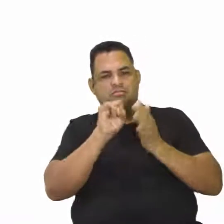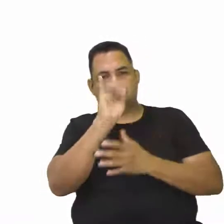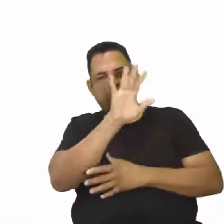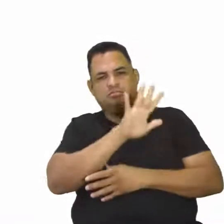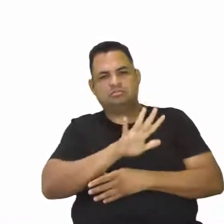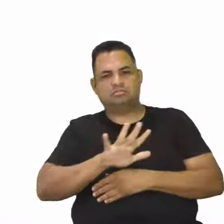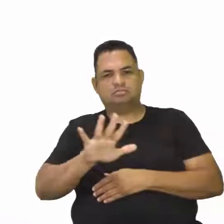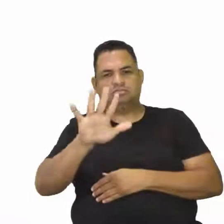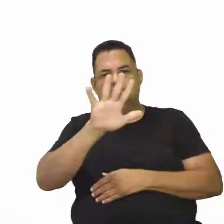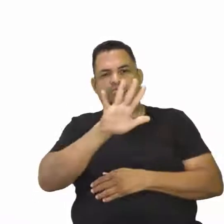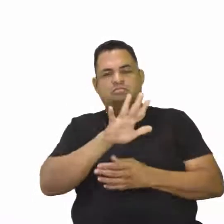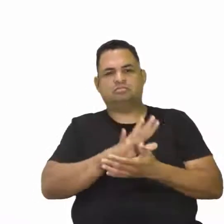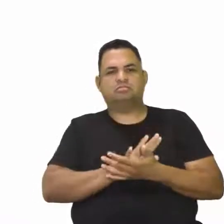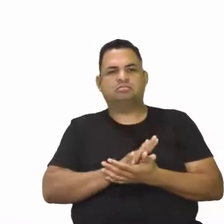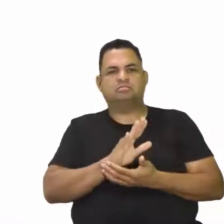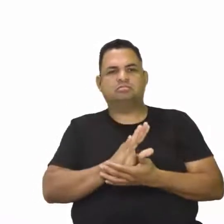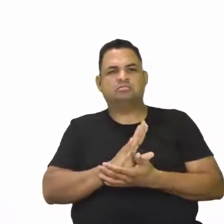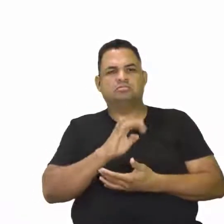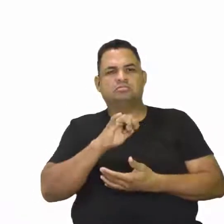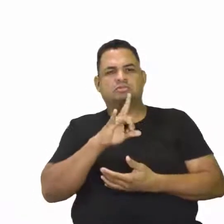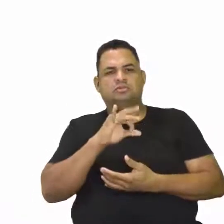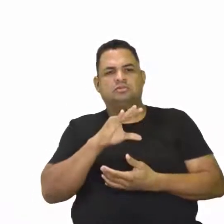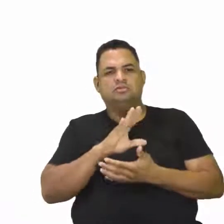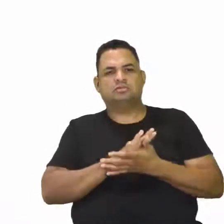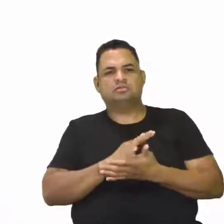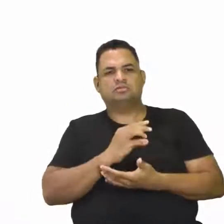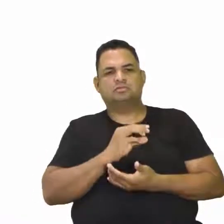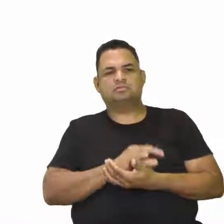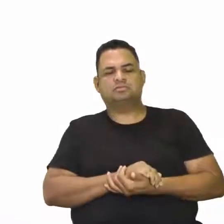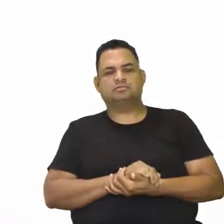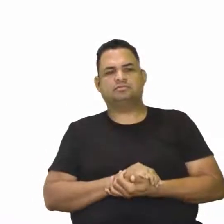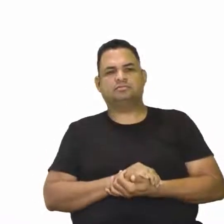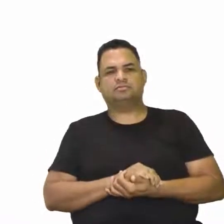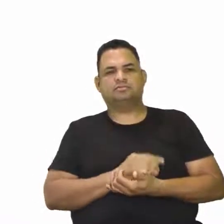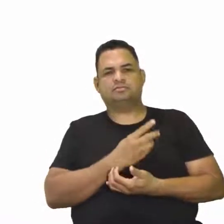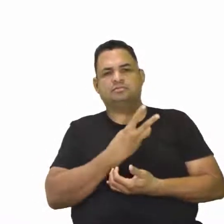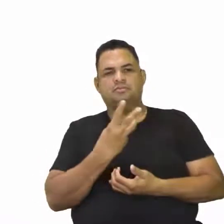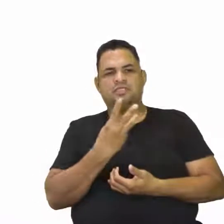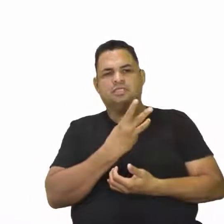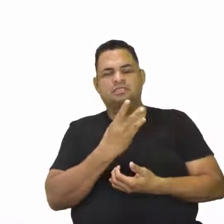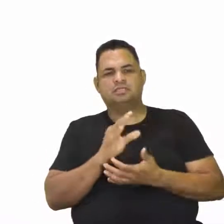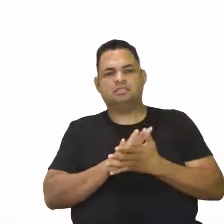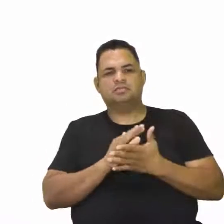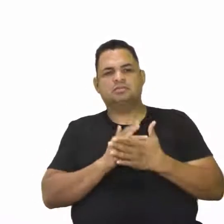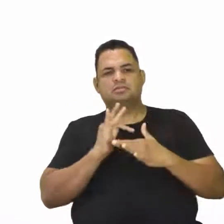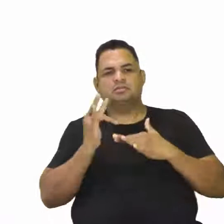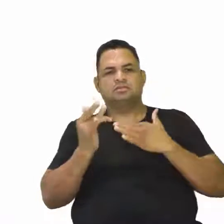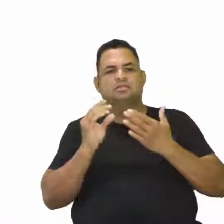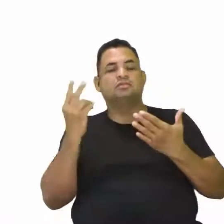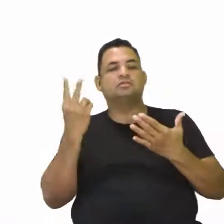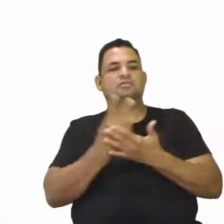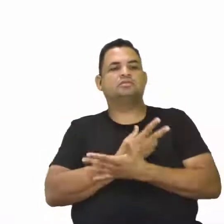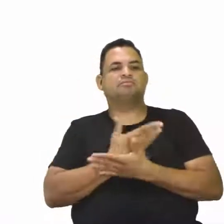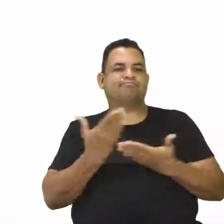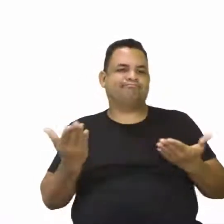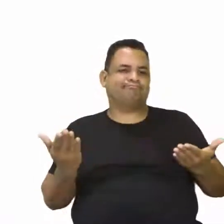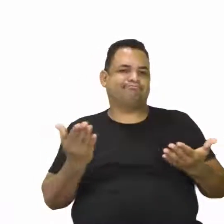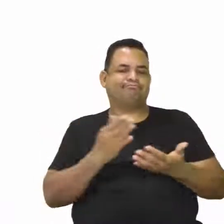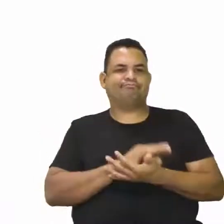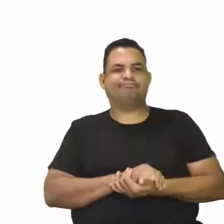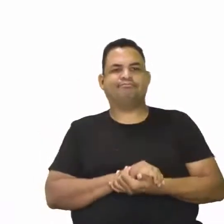infográfico. Então, 3 a cada 10 usuários adébitos das redes sociais... O que acontece com eles? Olha